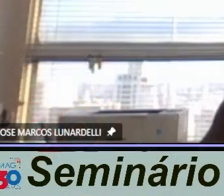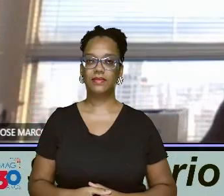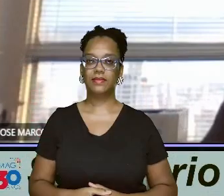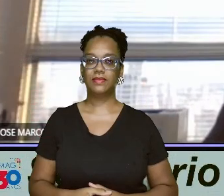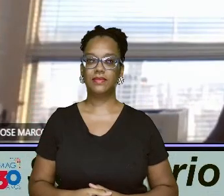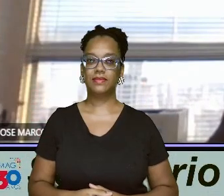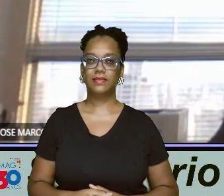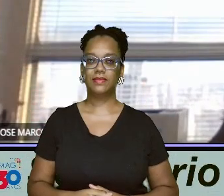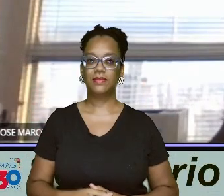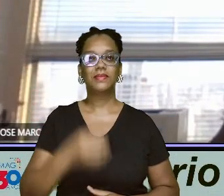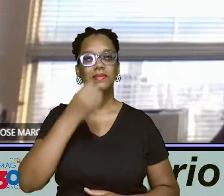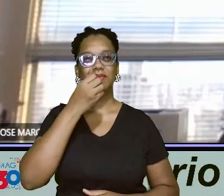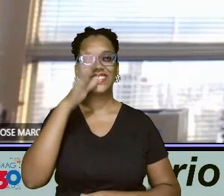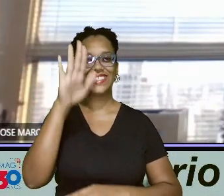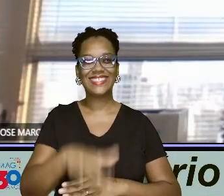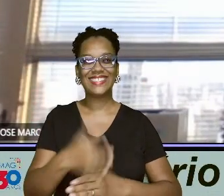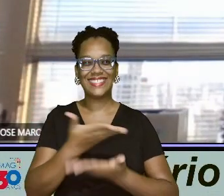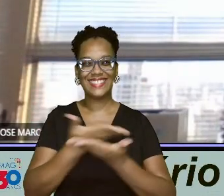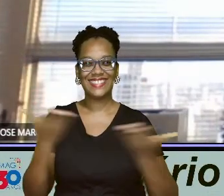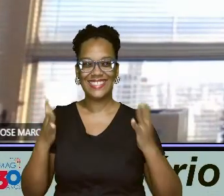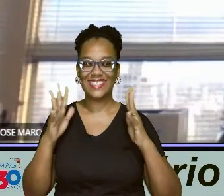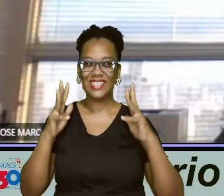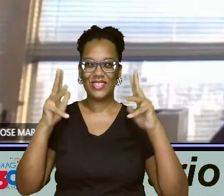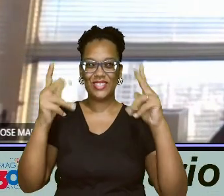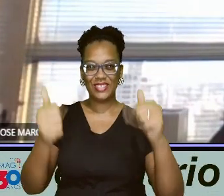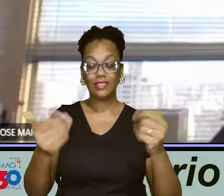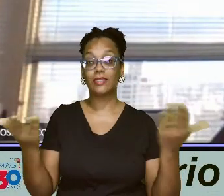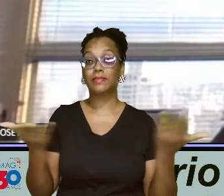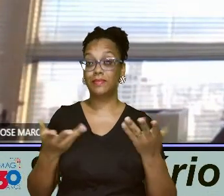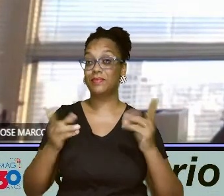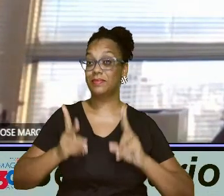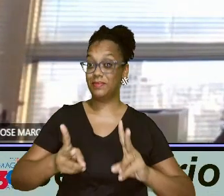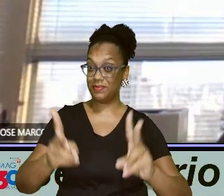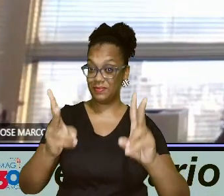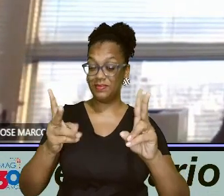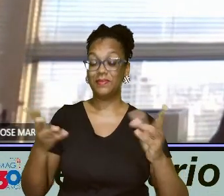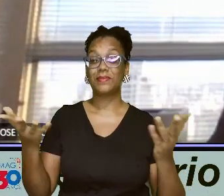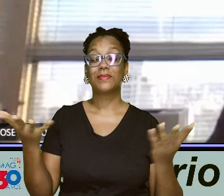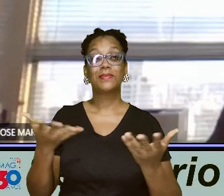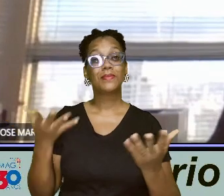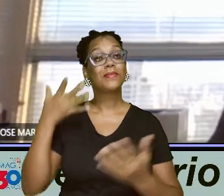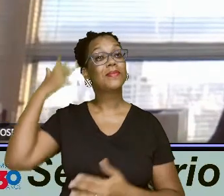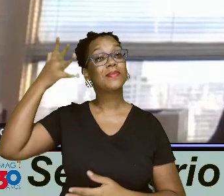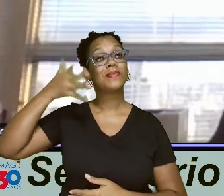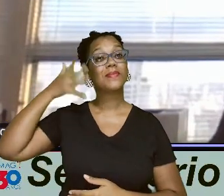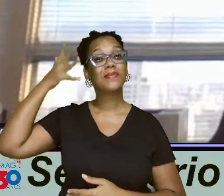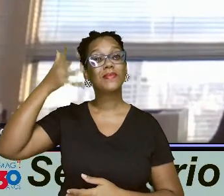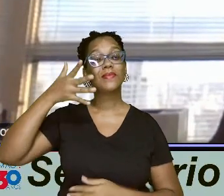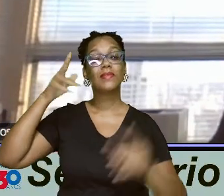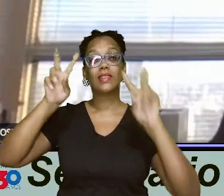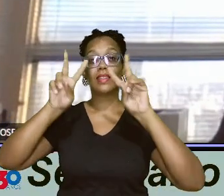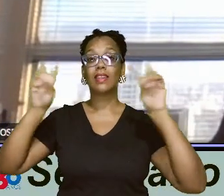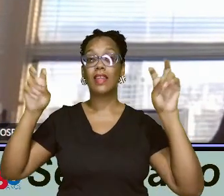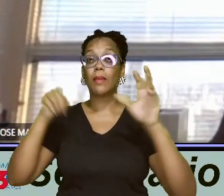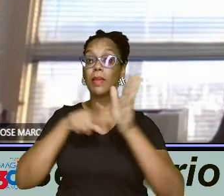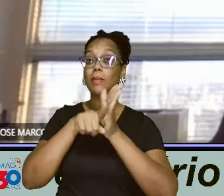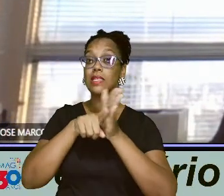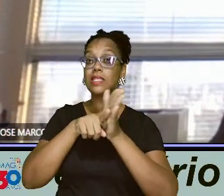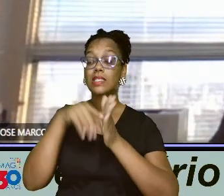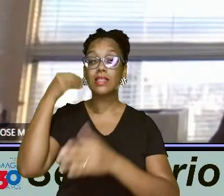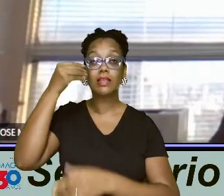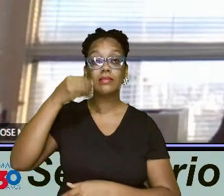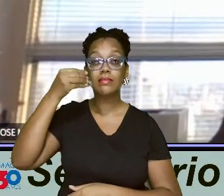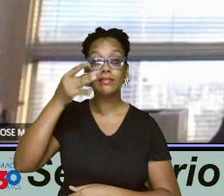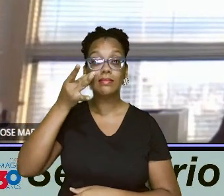Boa tarde a todas e a todos. Vamos dar continuidade a este seminário que trata de pesquisa empírica e